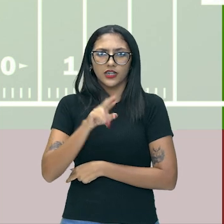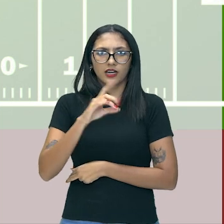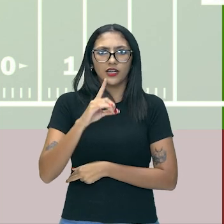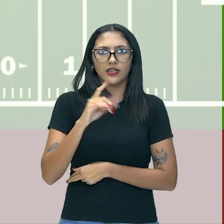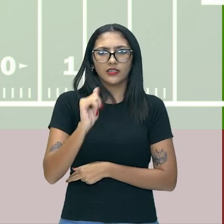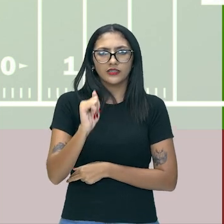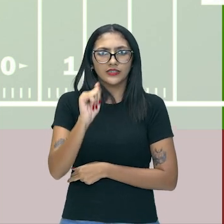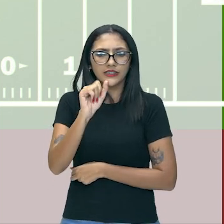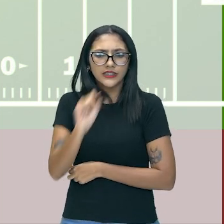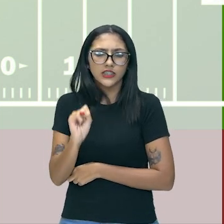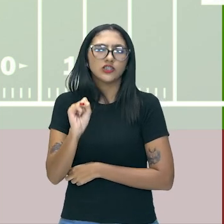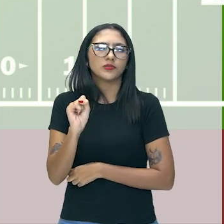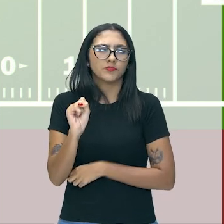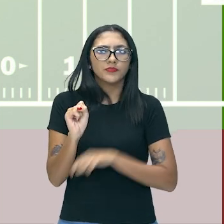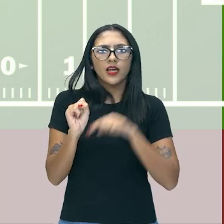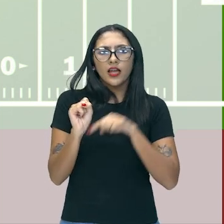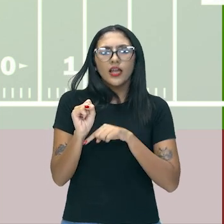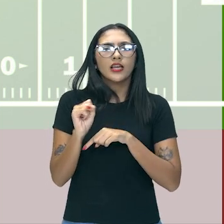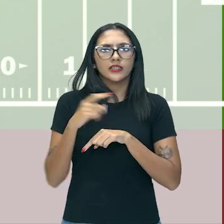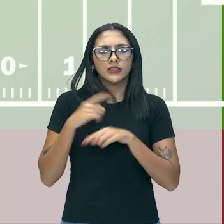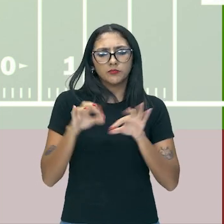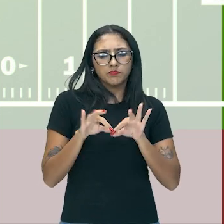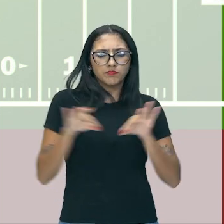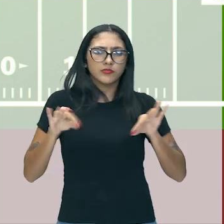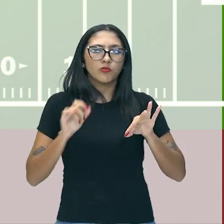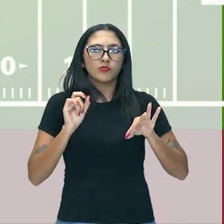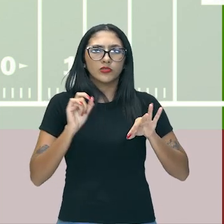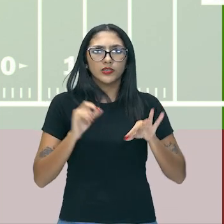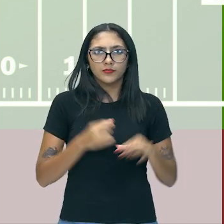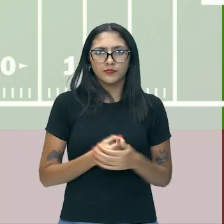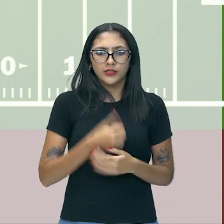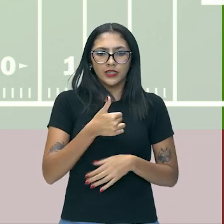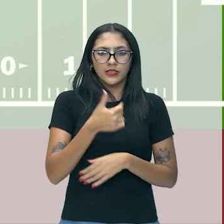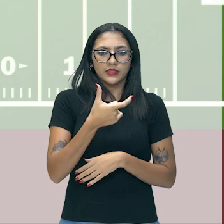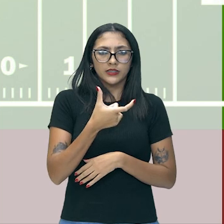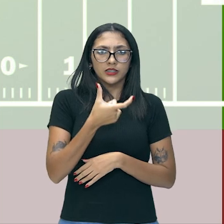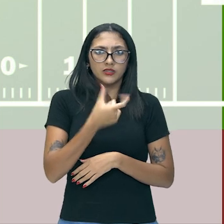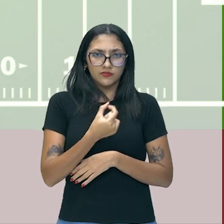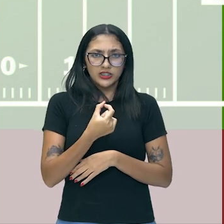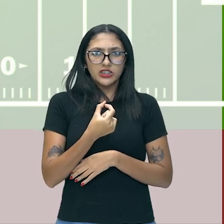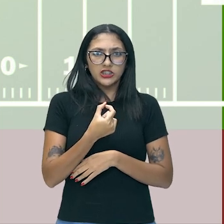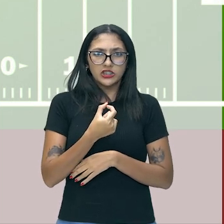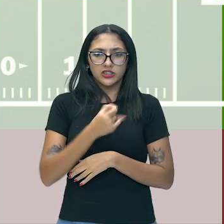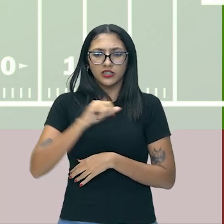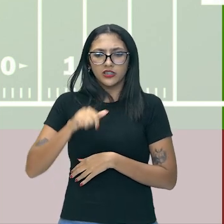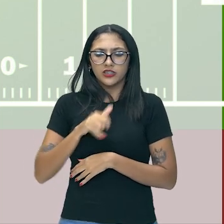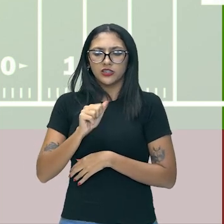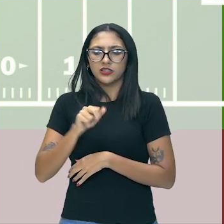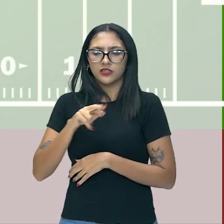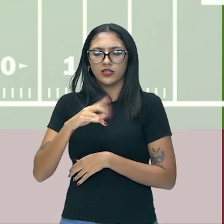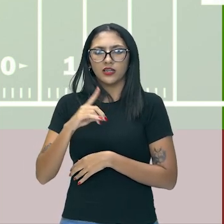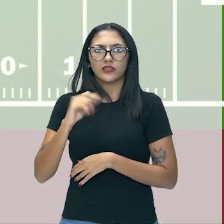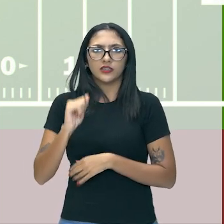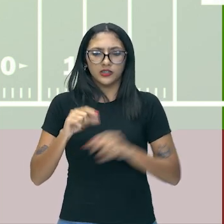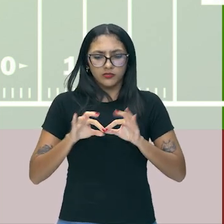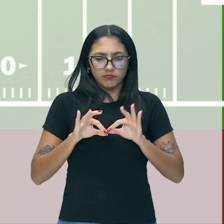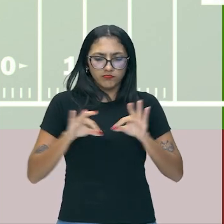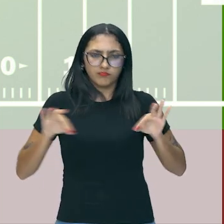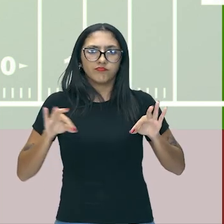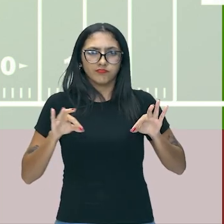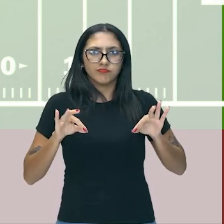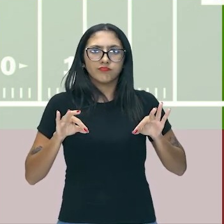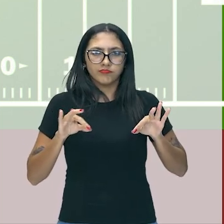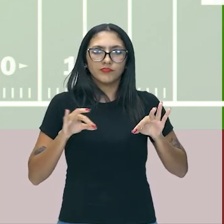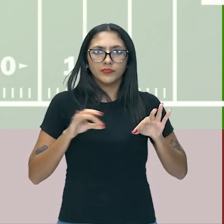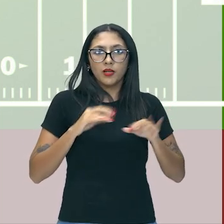jardas, esse campo ele vai medir 120 jardas de comprimento e 53 mais 1/3 de jardas